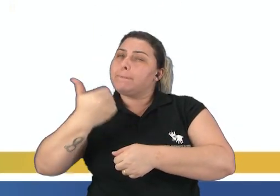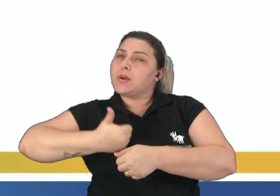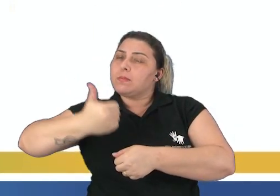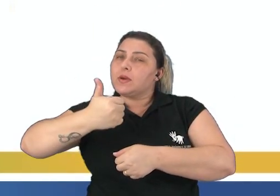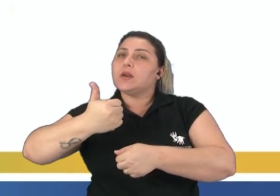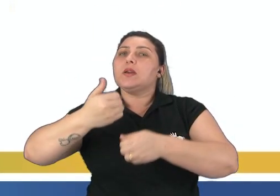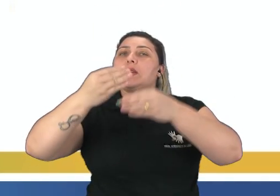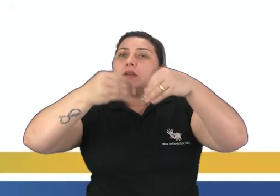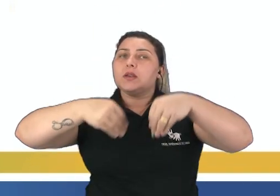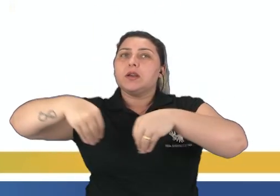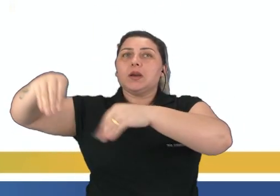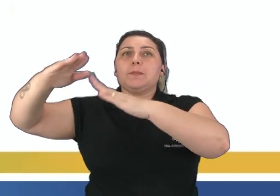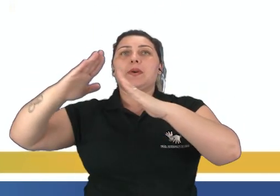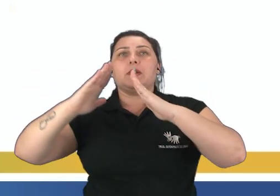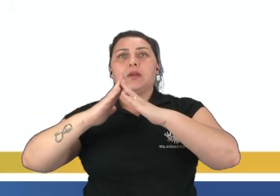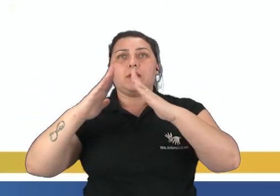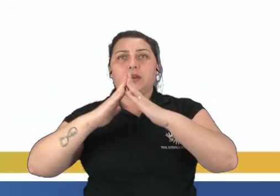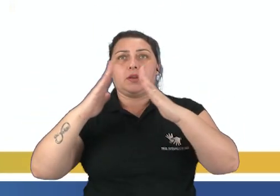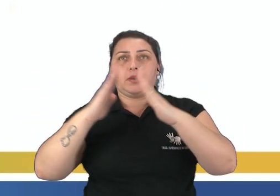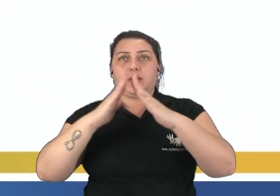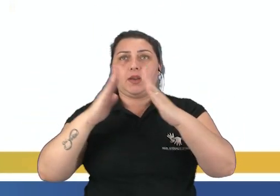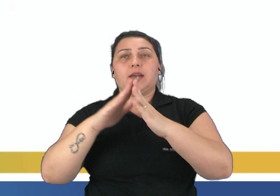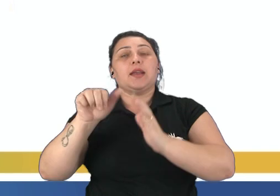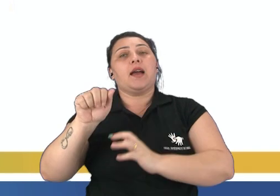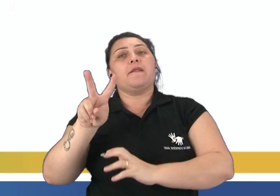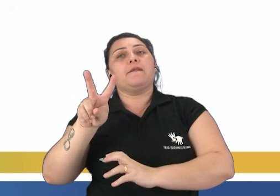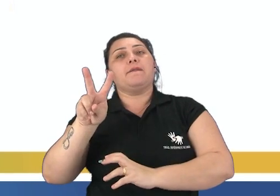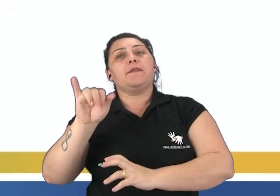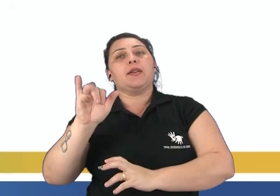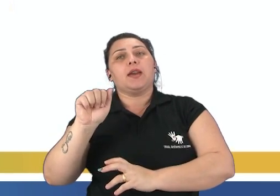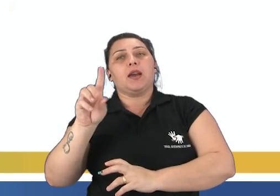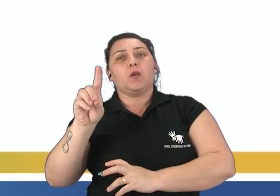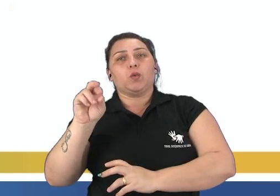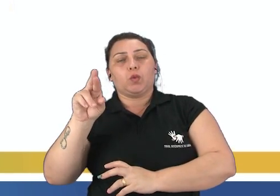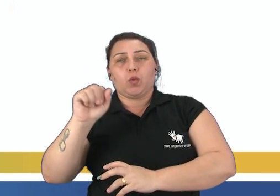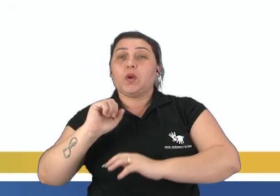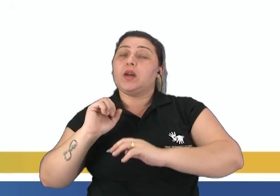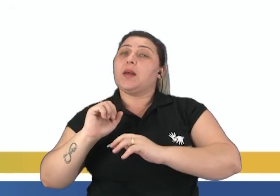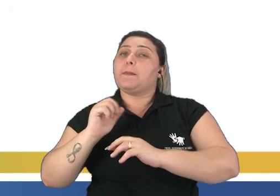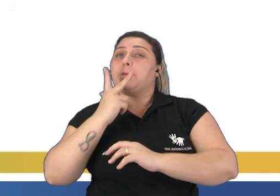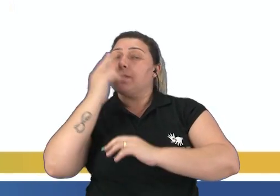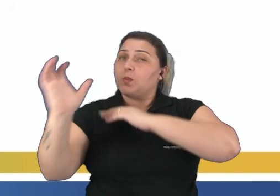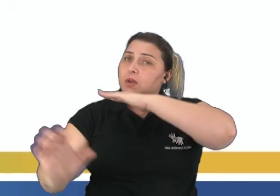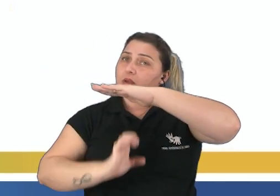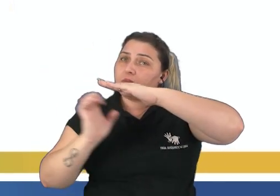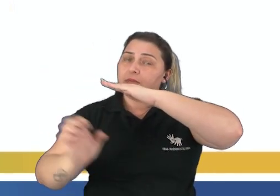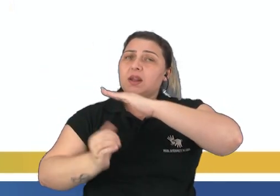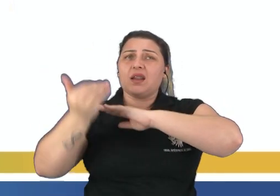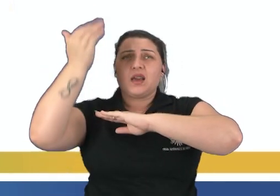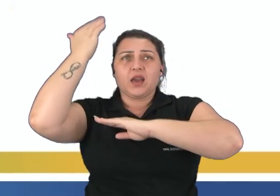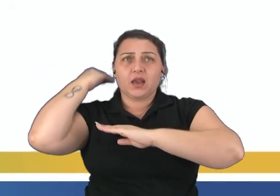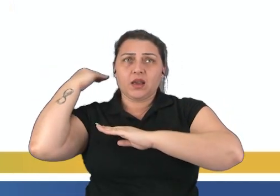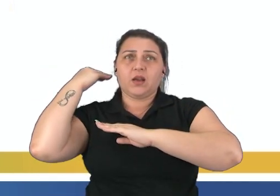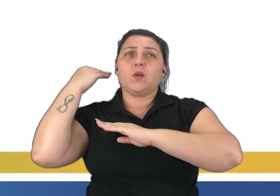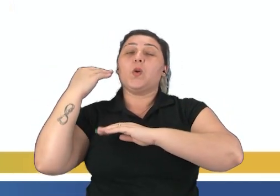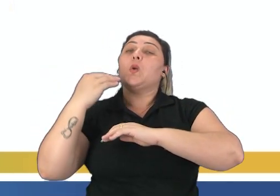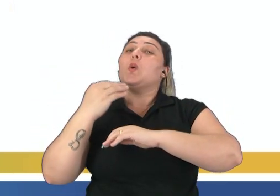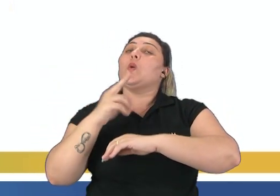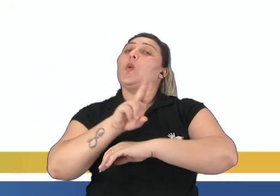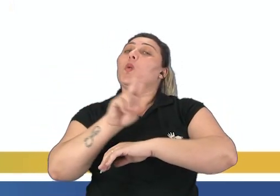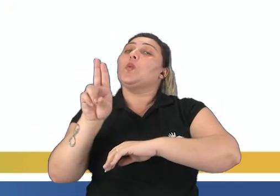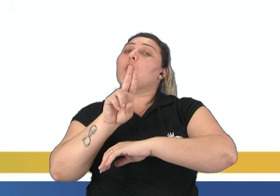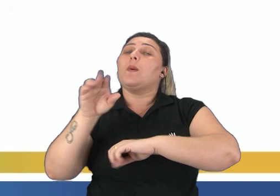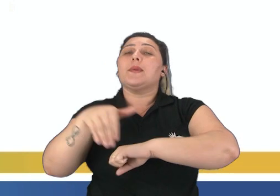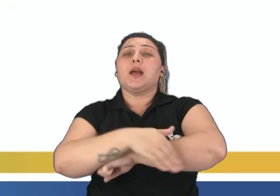e encaminhou a casa de aviadora, né? Ou seja, uma espécie de mercado, dando o endereço do Vale